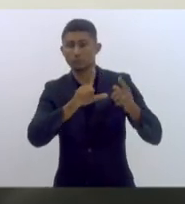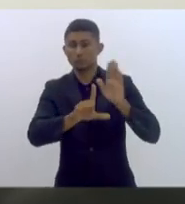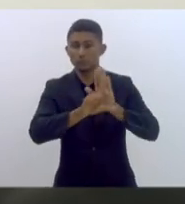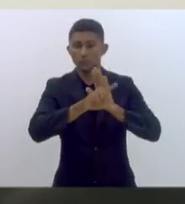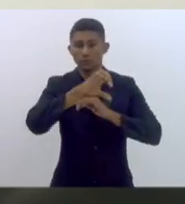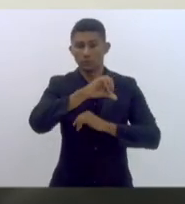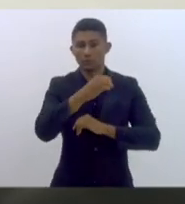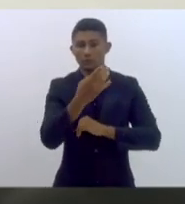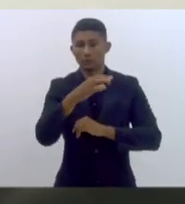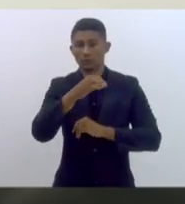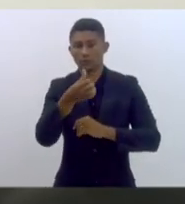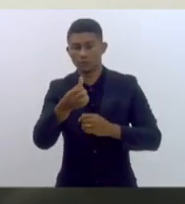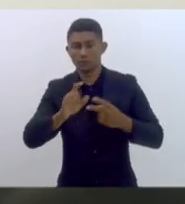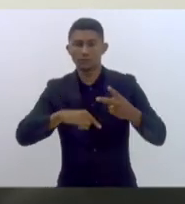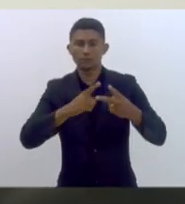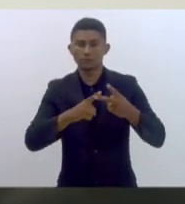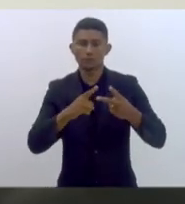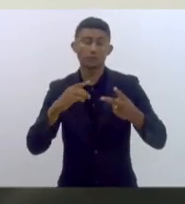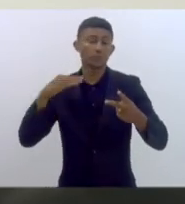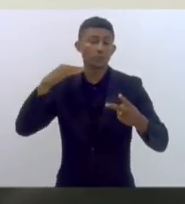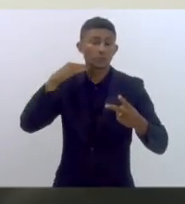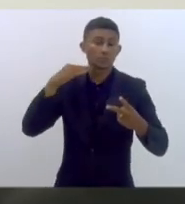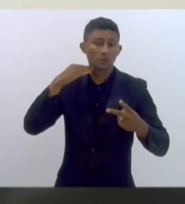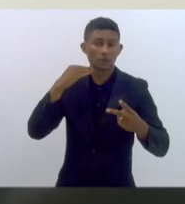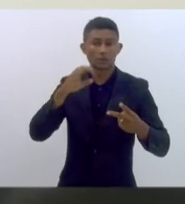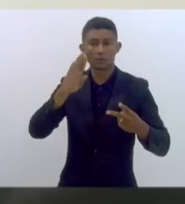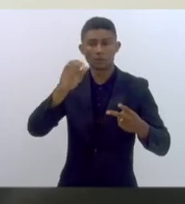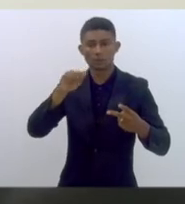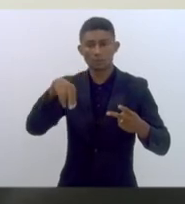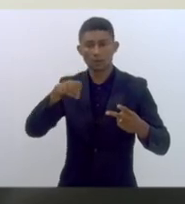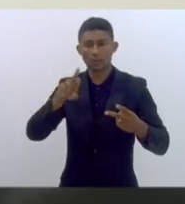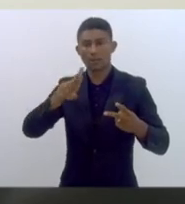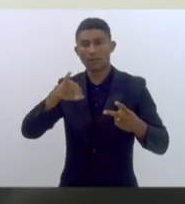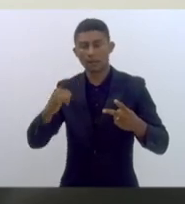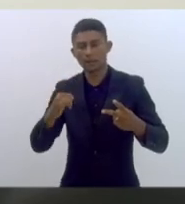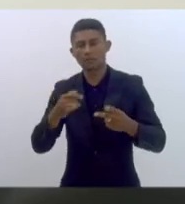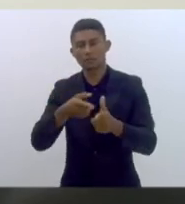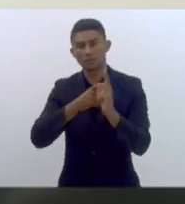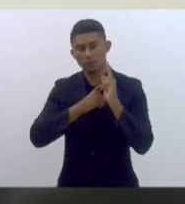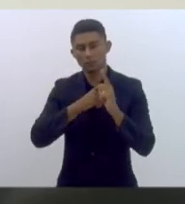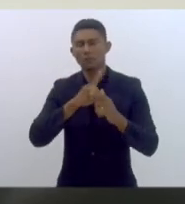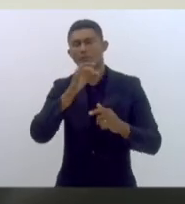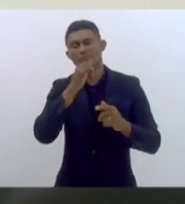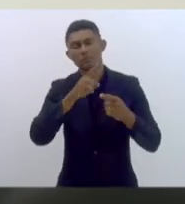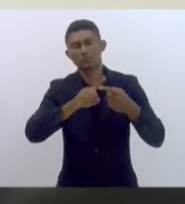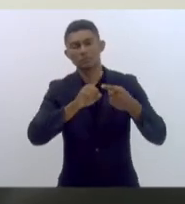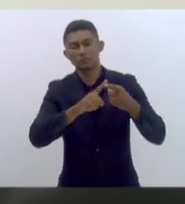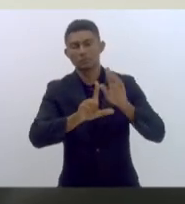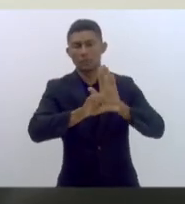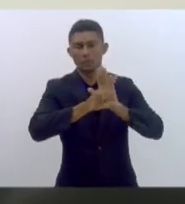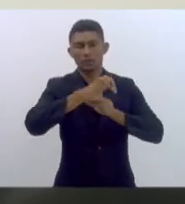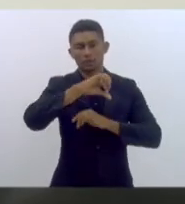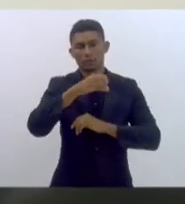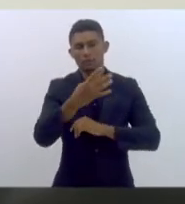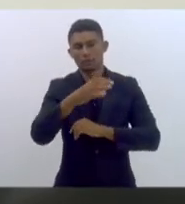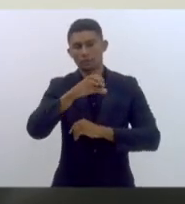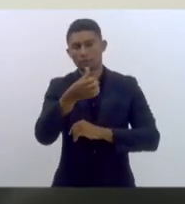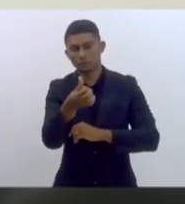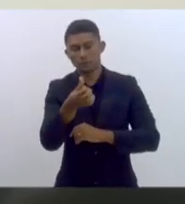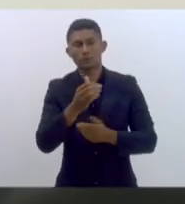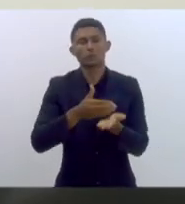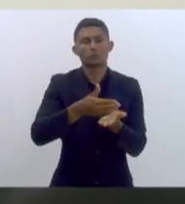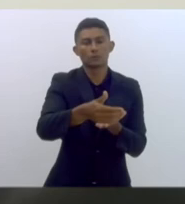dívida do Bacen e Banerje e honra de aval. E se nós pegarmos a lei 9496, inicialmente começa com